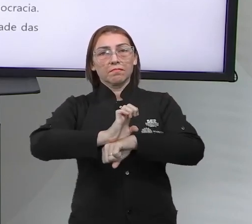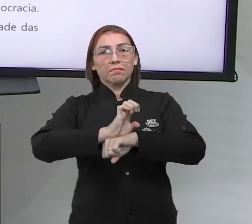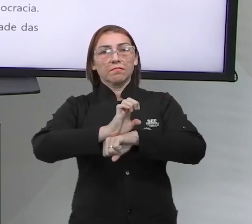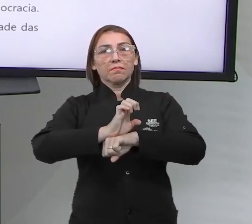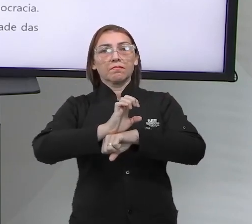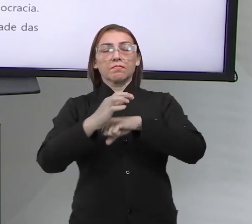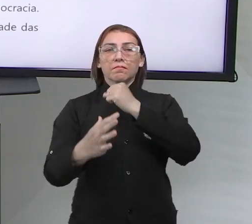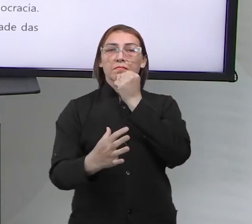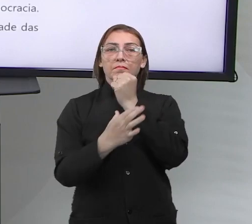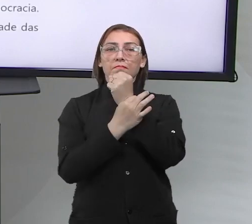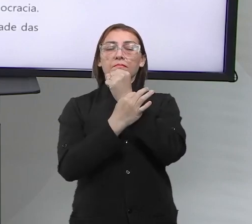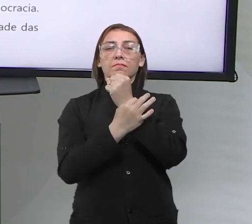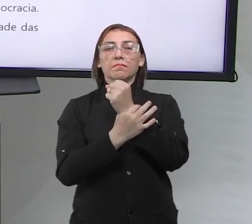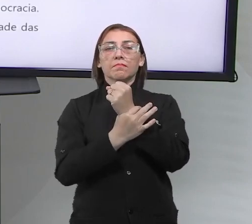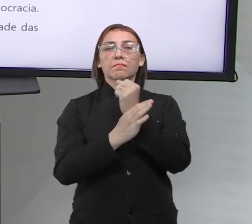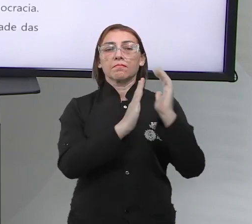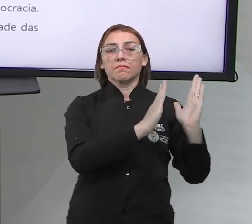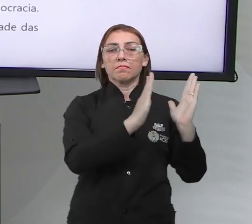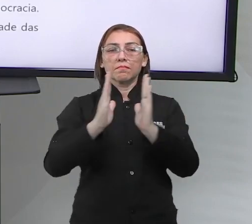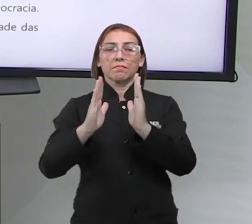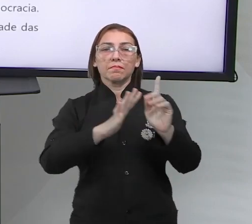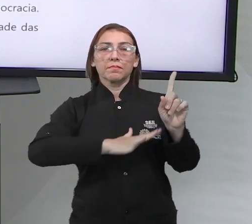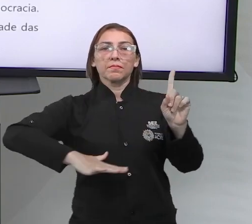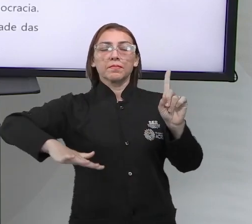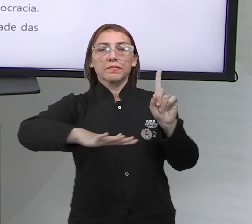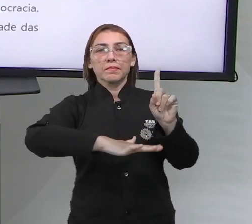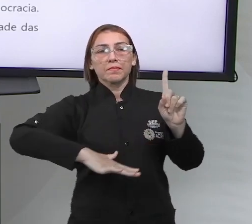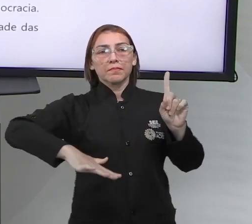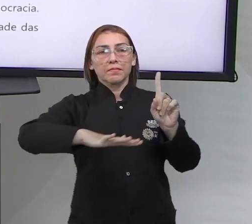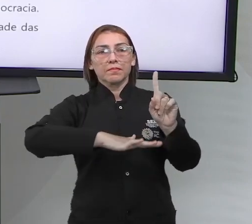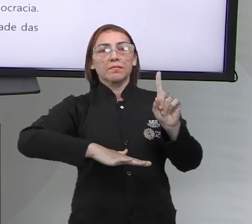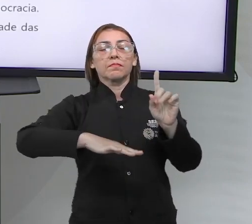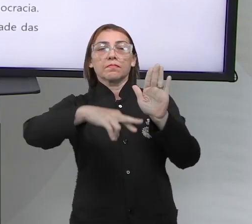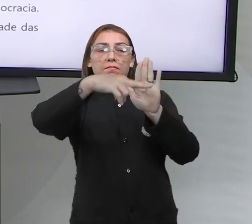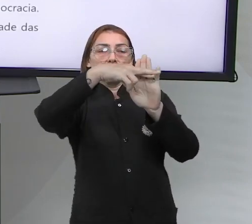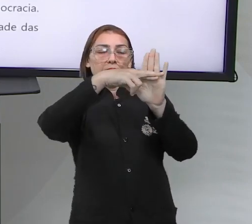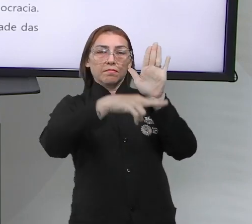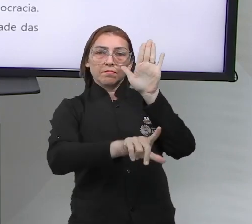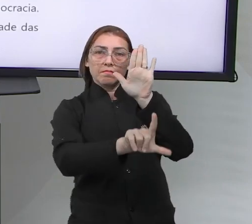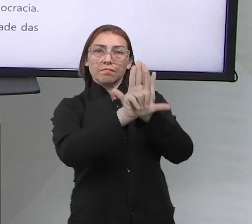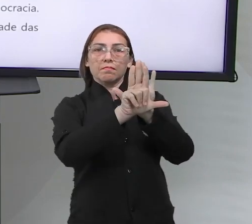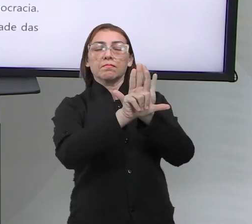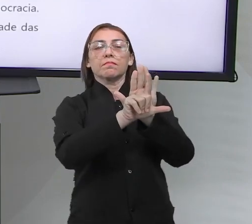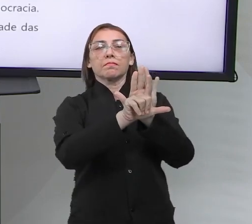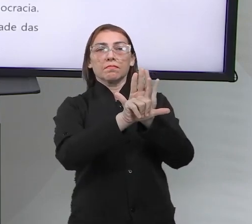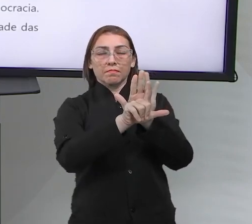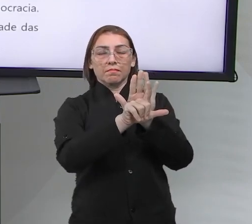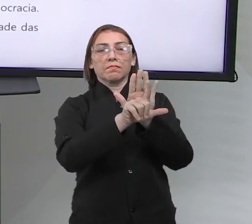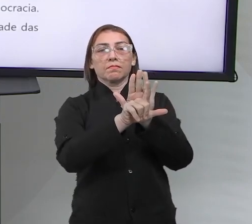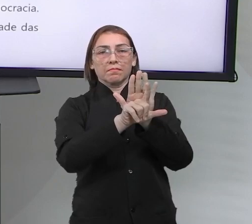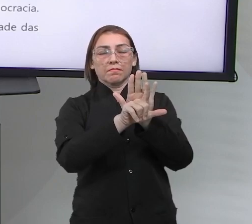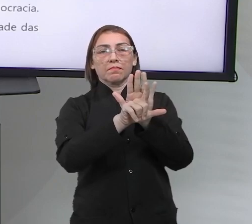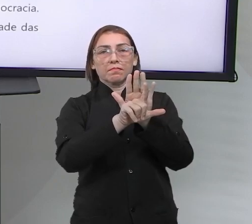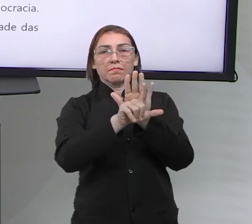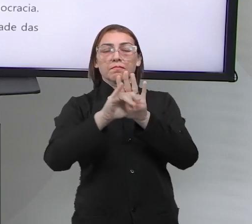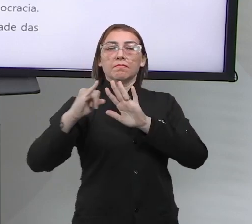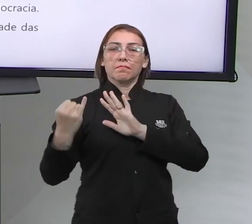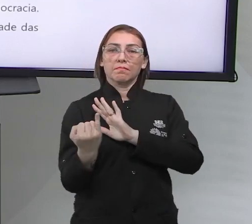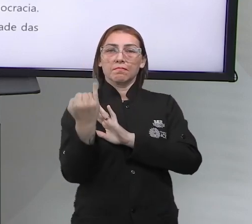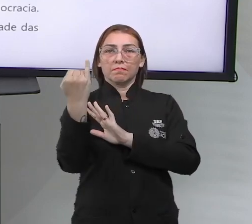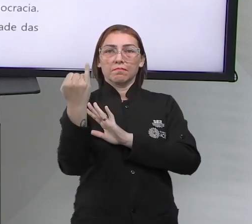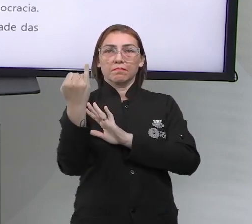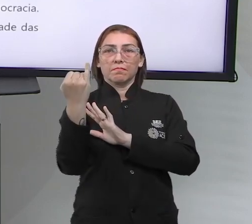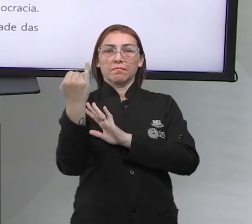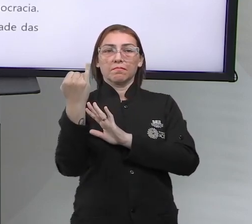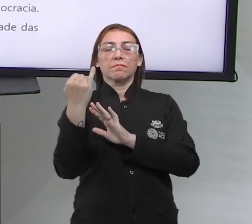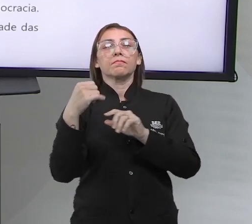visa garantir a ordem social através das normas, através das leis que são